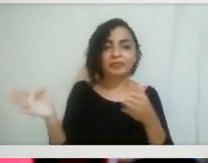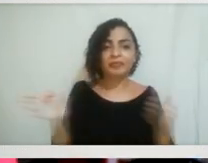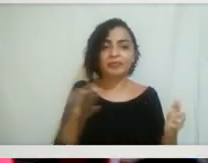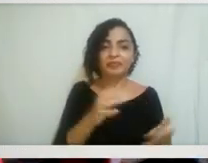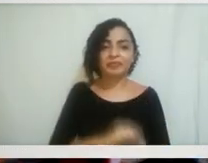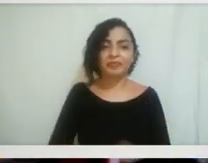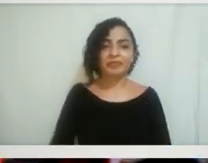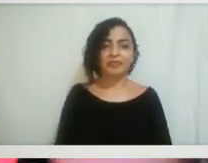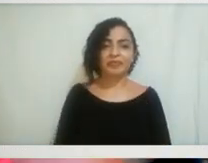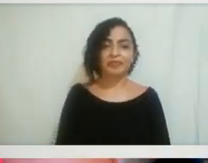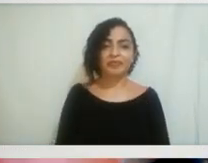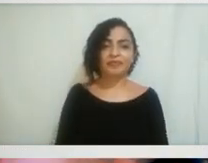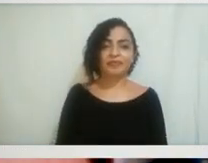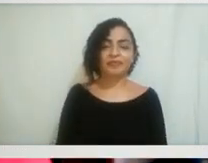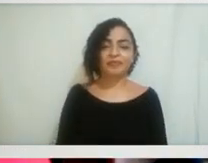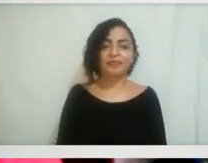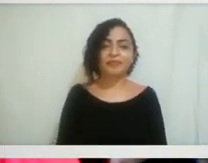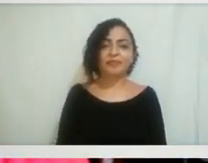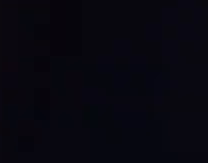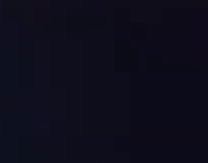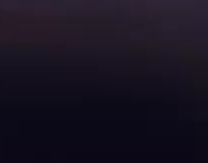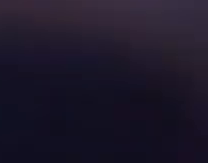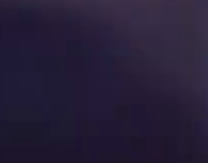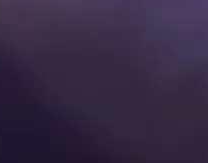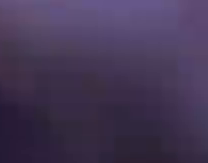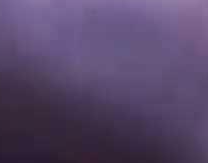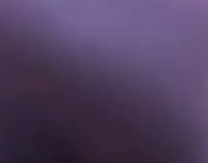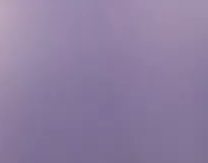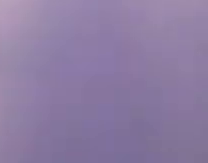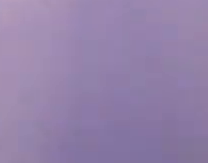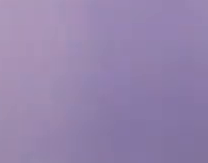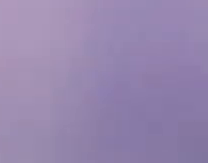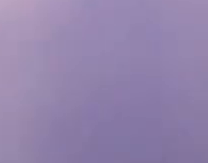falar sobre eles logo depois da vinheta. Se liga aí.